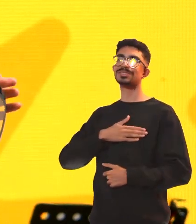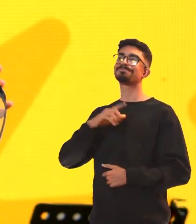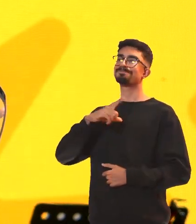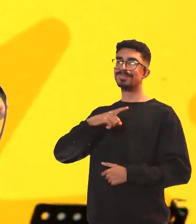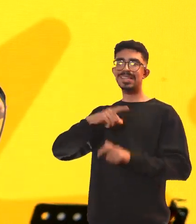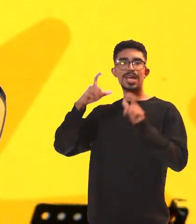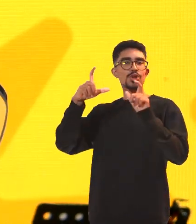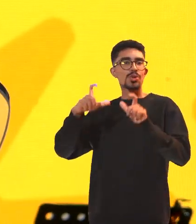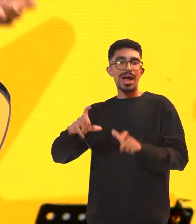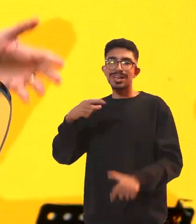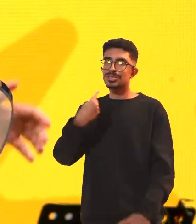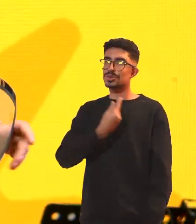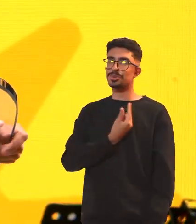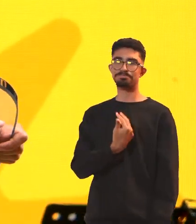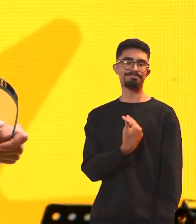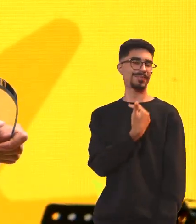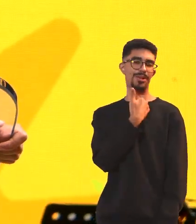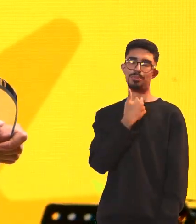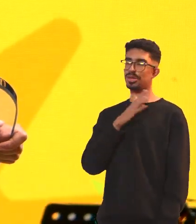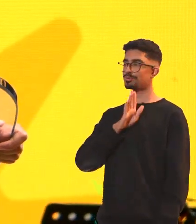pode andar e estar.